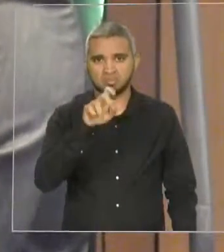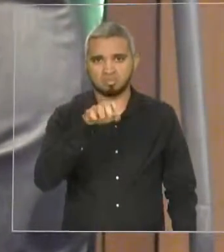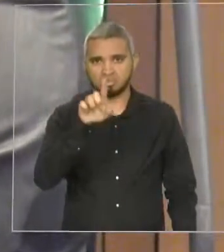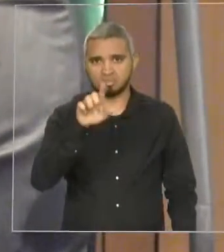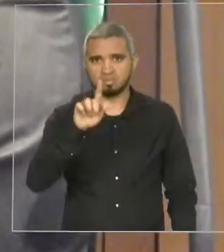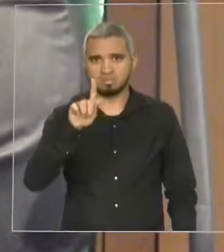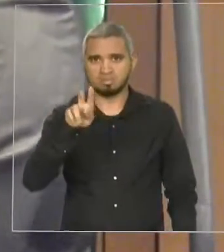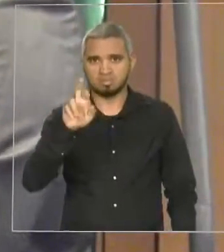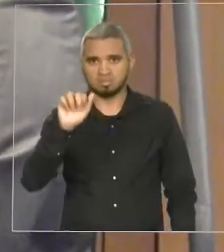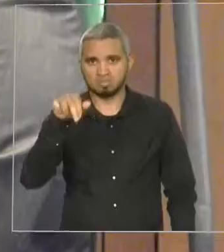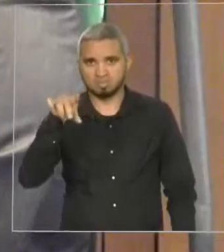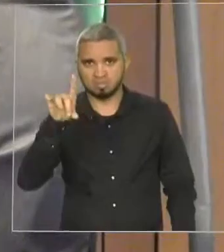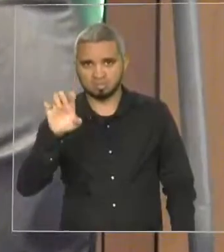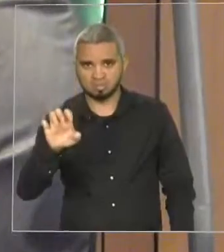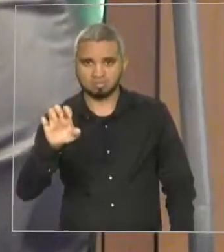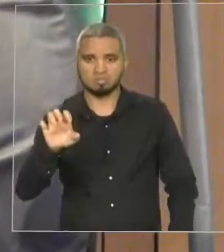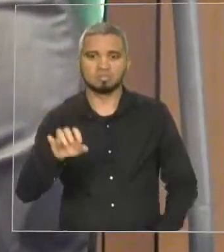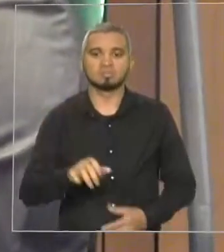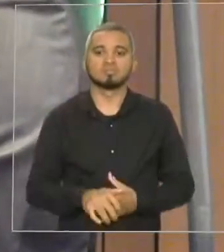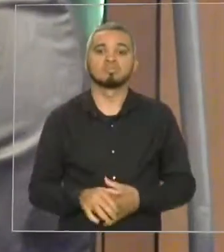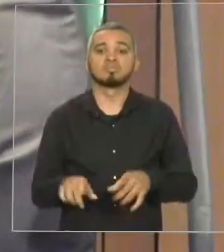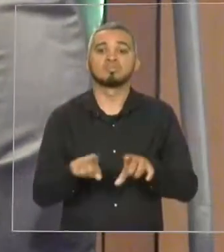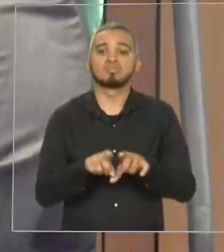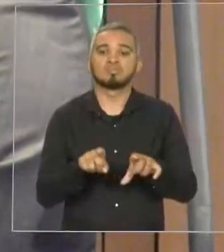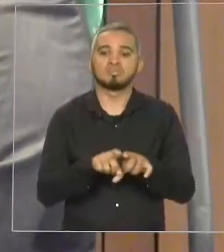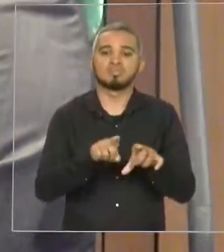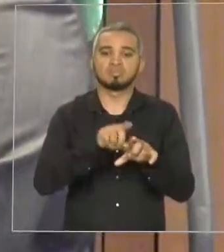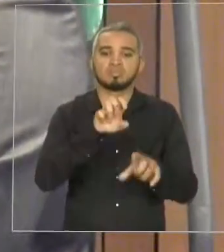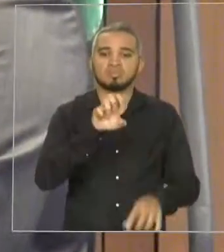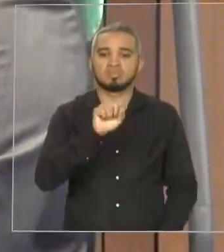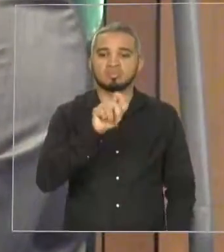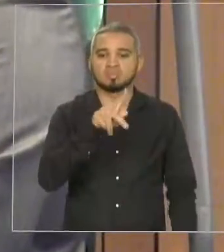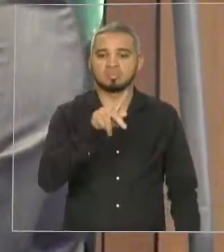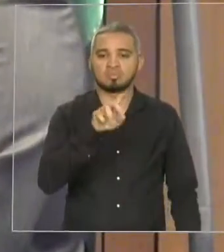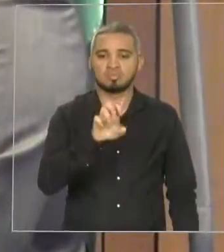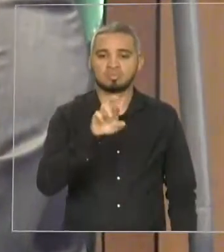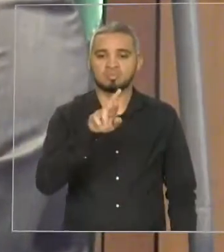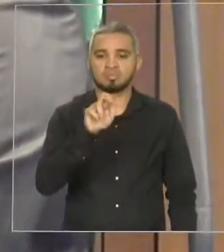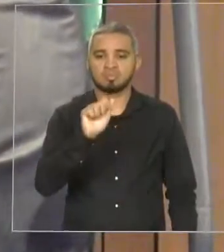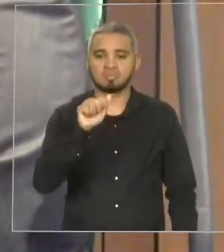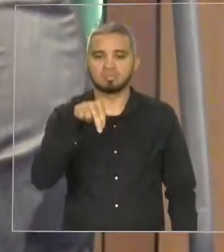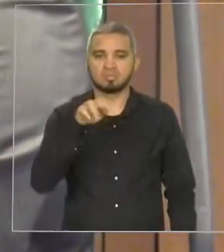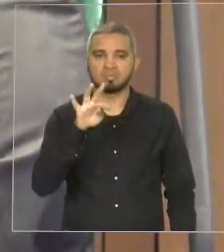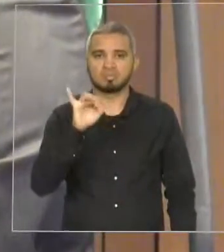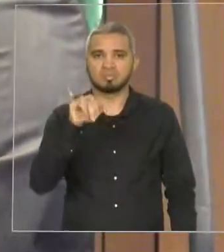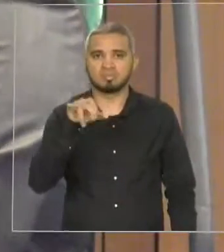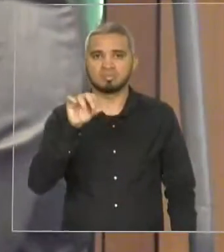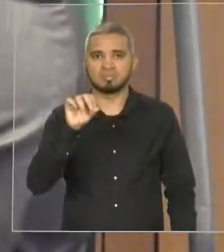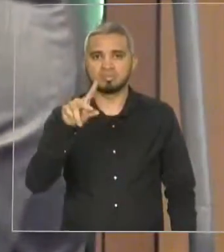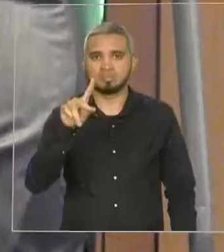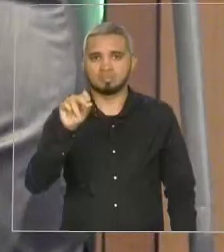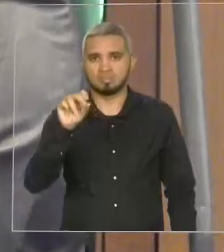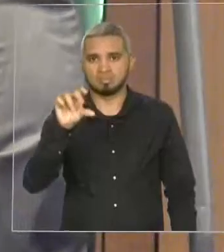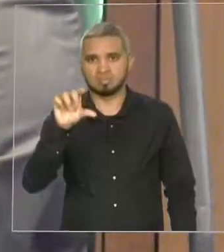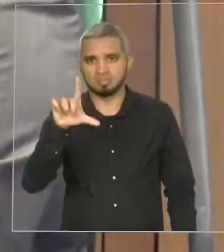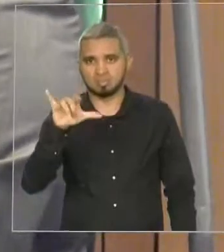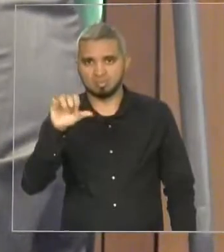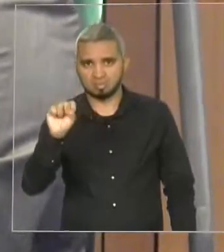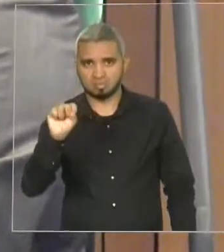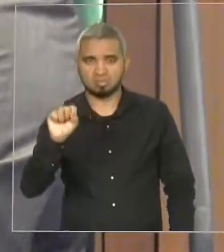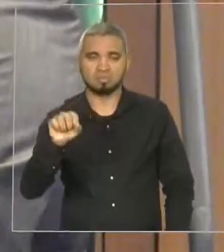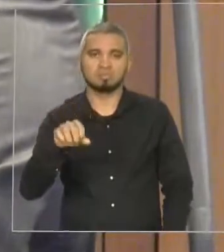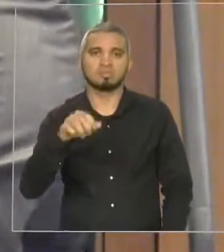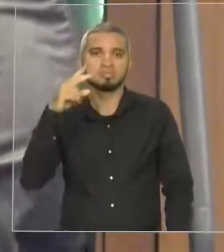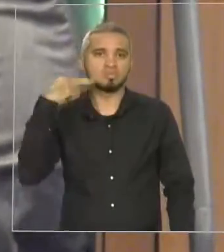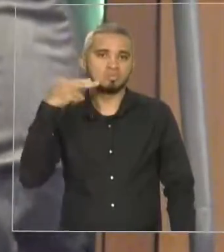de Esperantinópolis, de São Raimundo Doca Bezerra, que ali o vereador Gordinho organizou uma grande comitiva, Esperantinópolis pelo